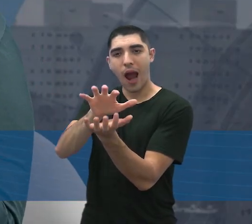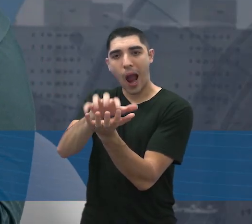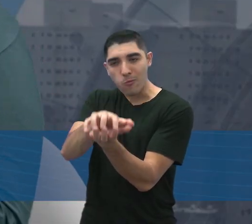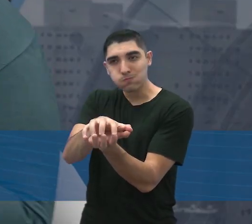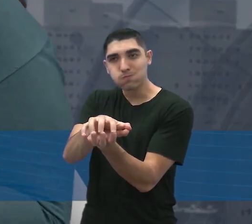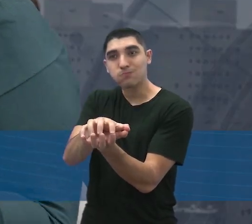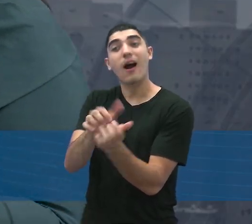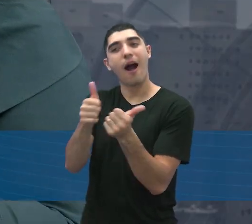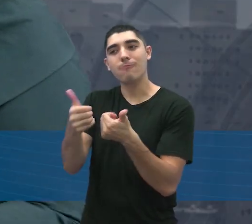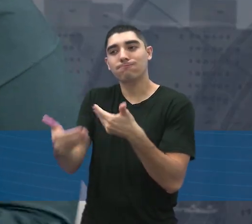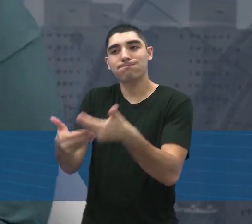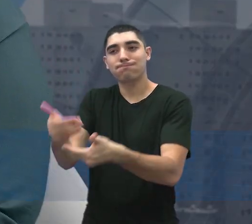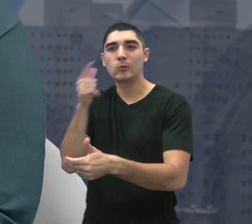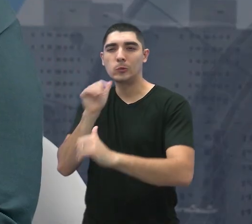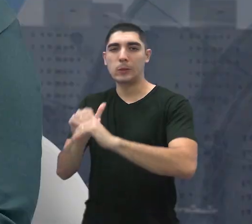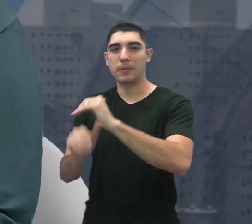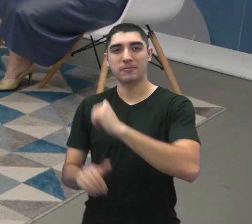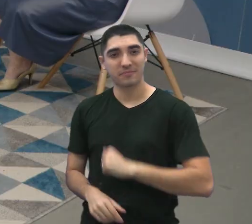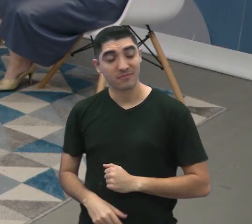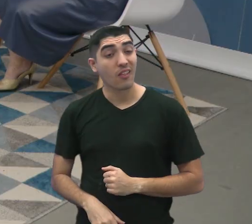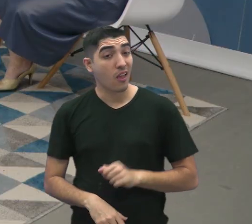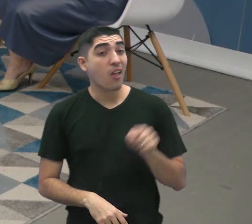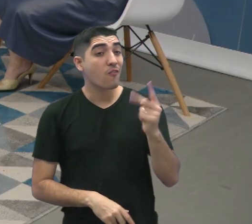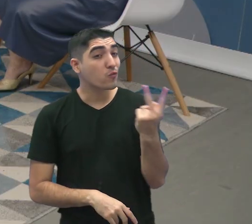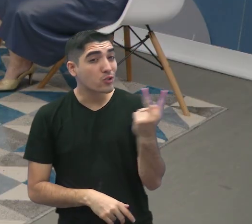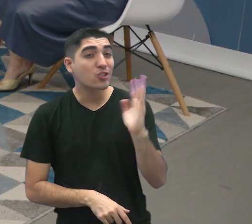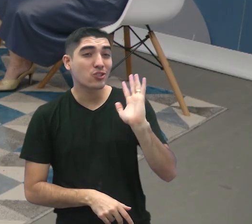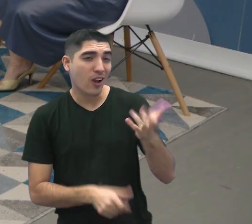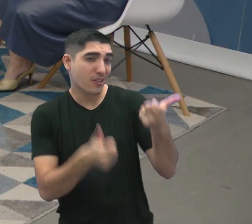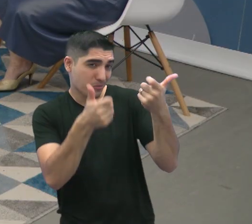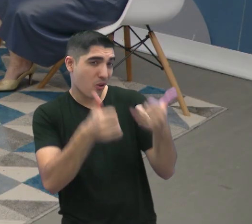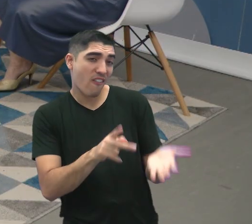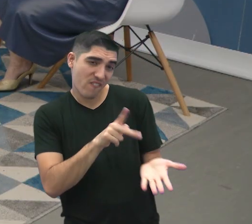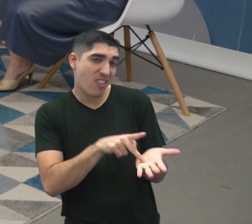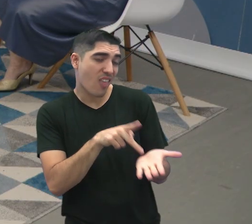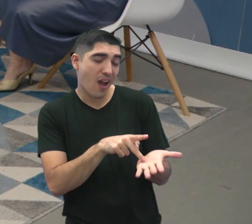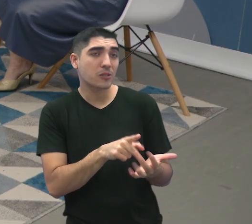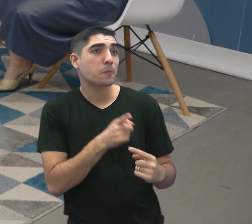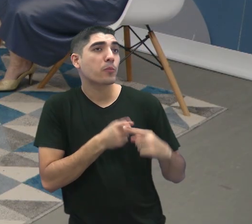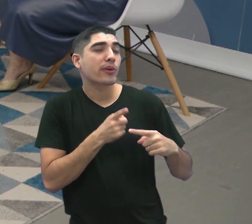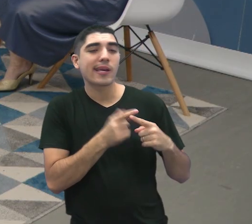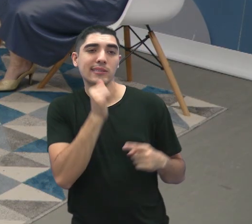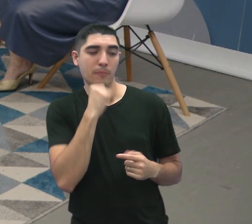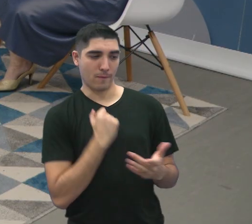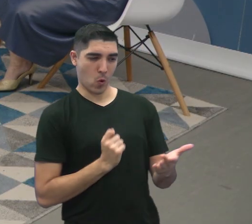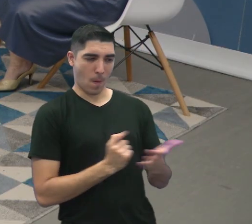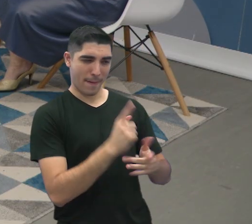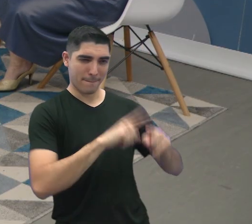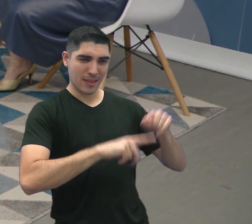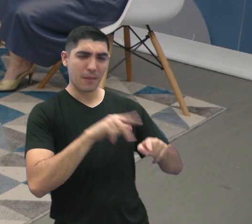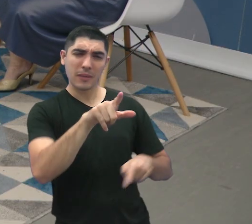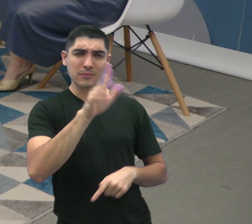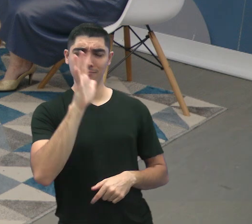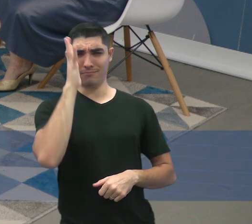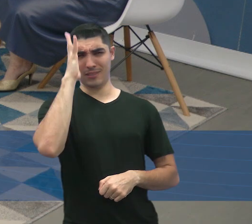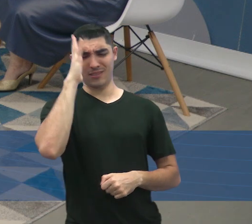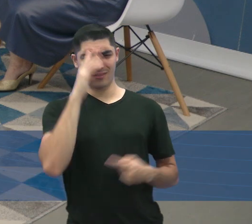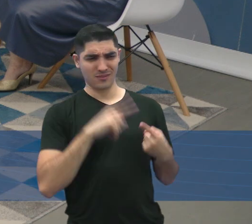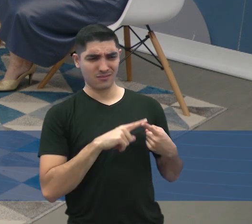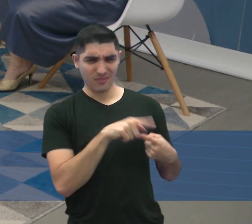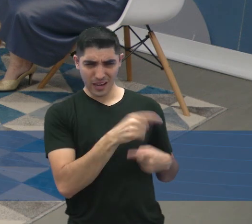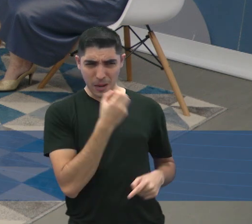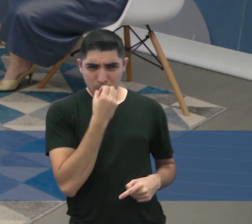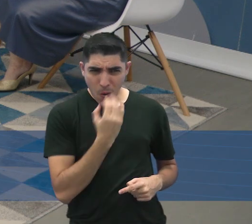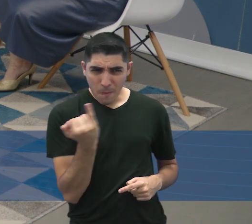lindo, porque eu consigo chegar mais rápido. Foi o que vocês já falaram aqui no programa, né? Às vezes a gente vai comprar alguma coisa, mas parar e pensar.